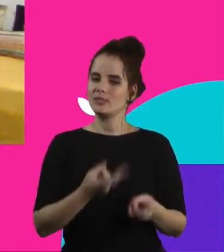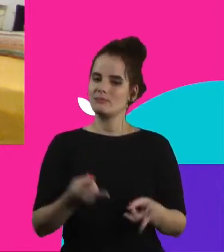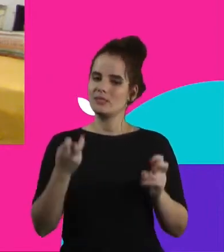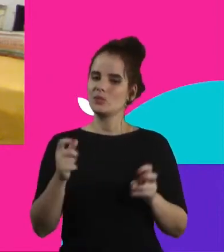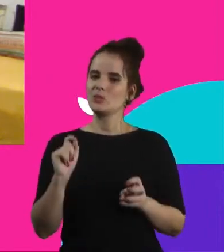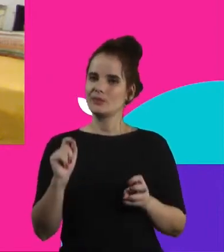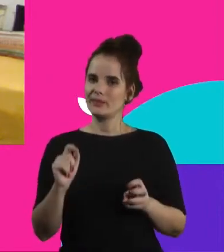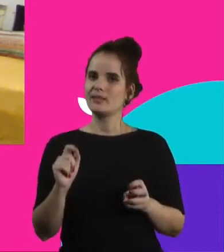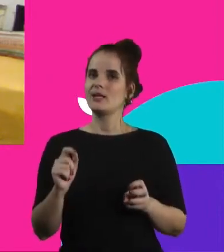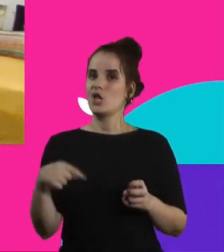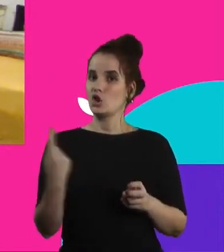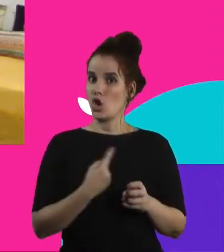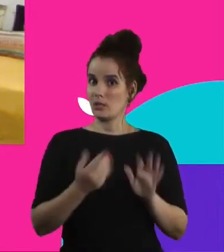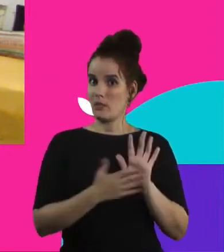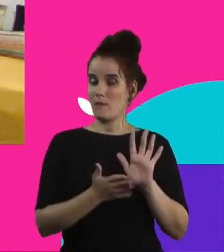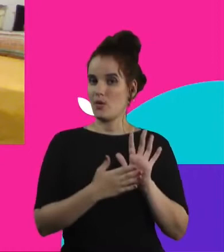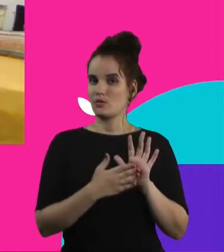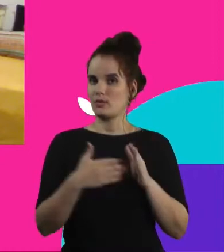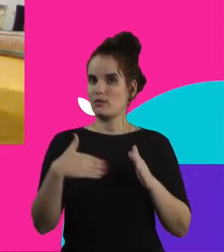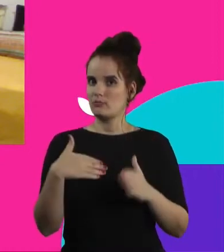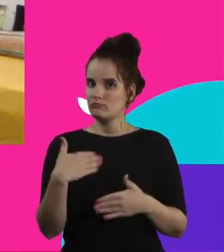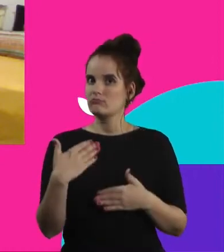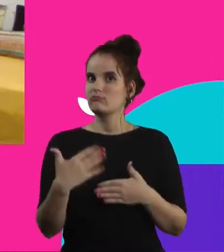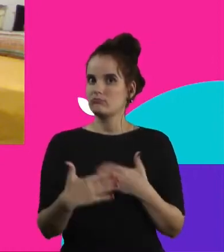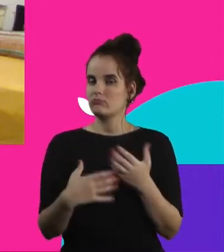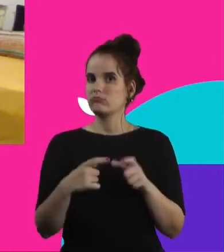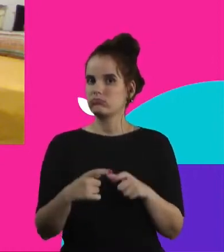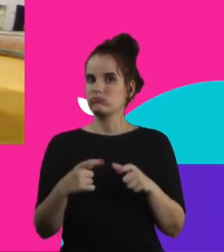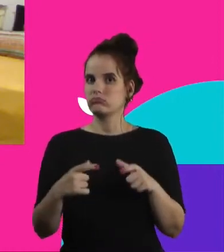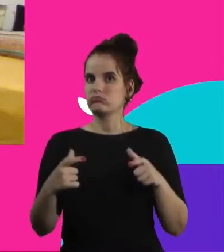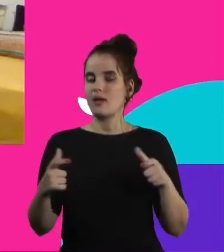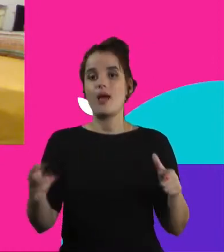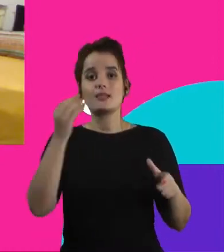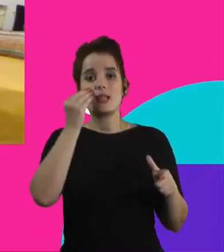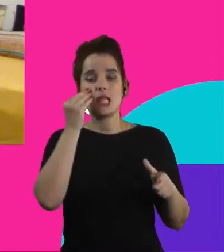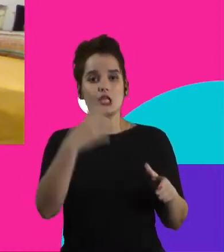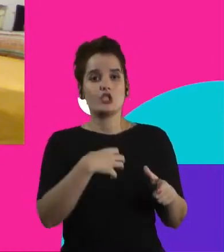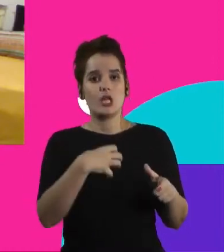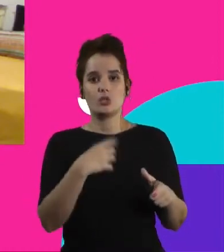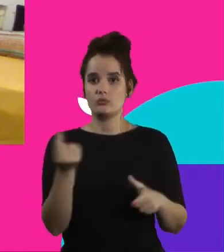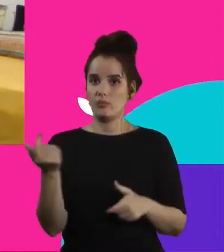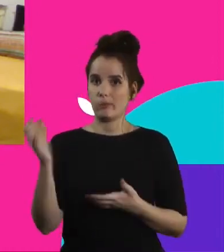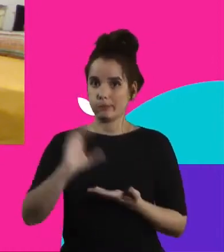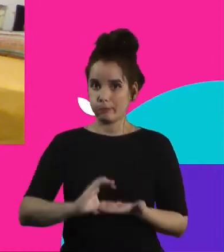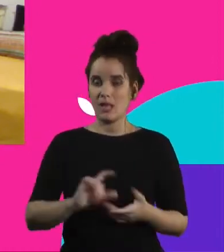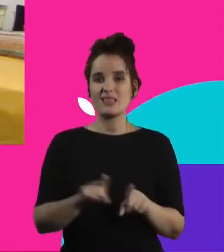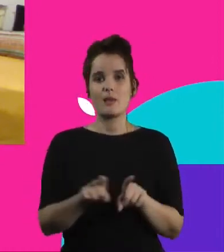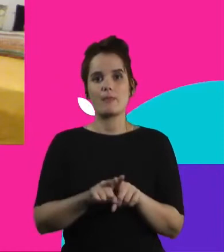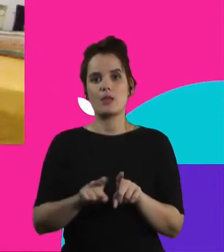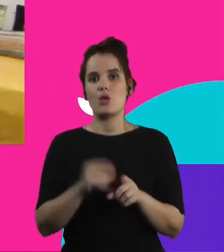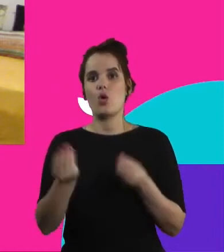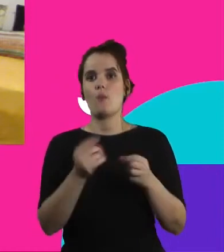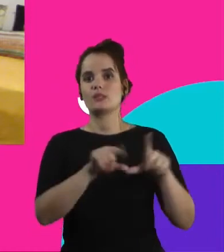a Reprograma foi crescendo, foi evoluindo, a gente mesmo começou a buscar formas, tanto financeiras, quanto nos nossos